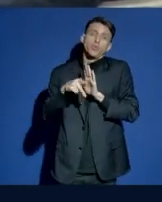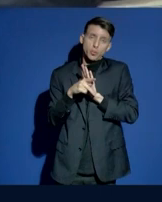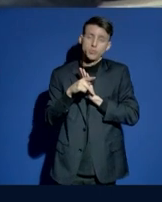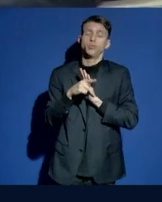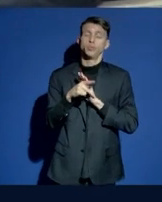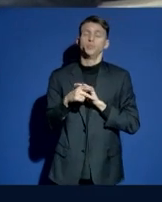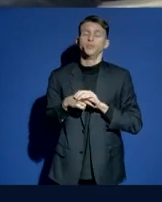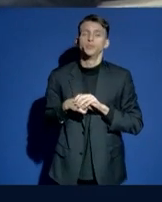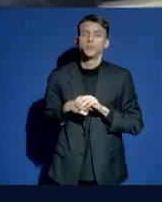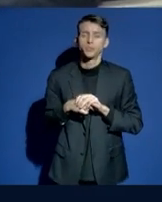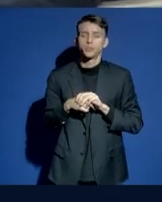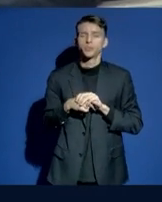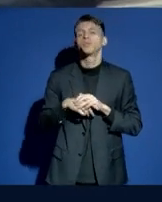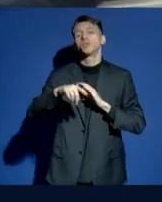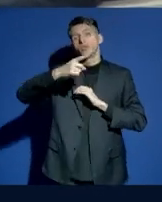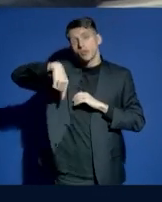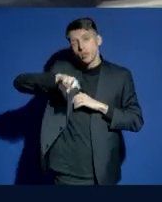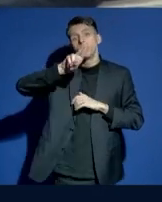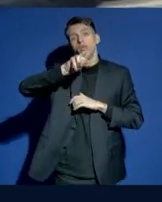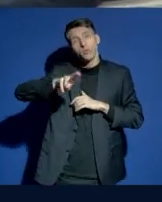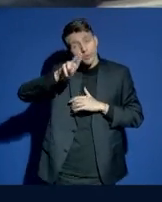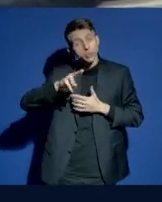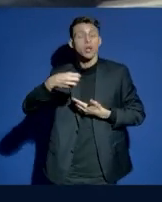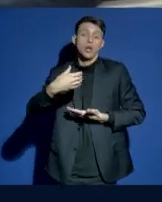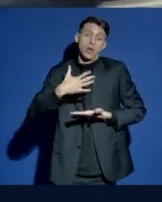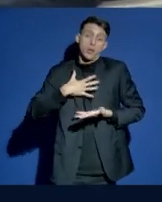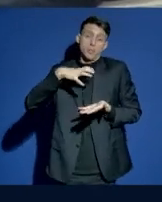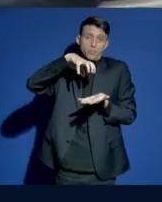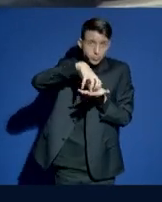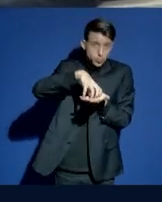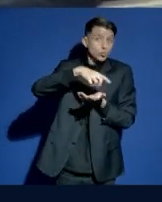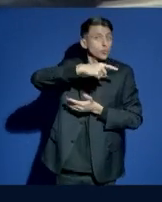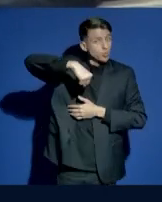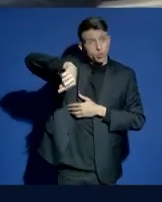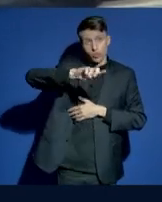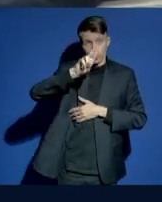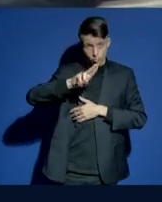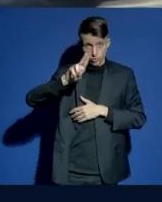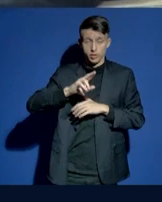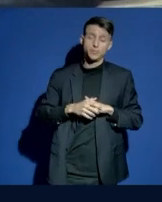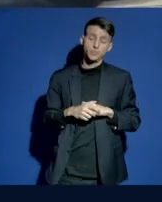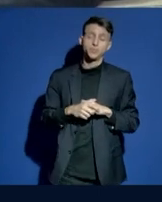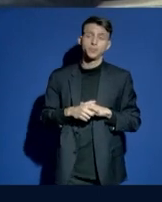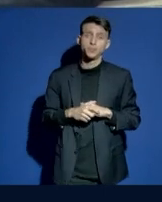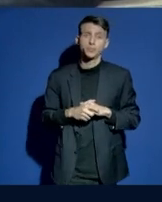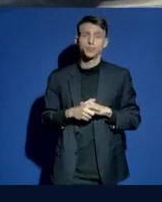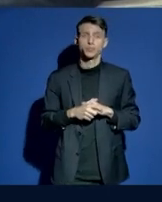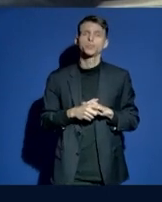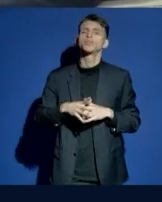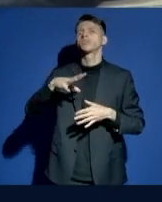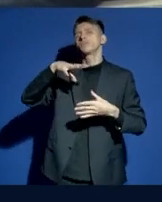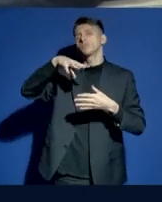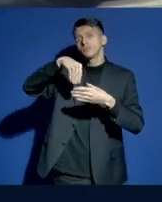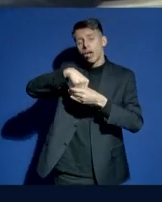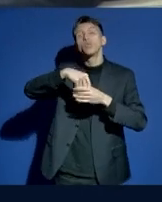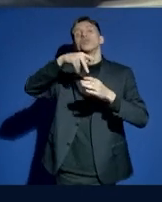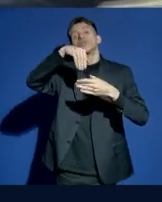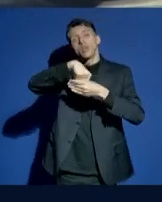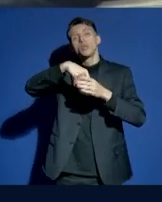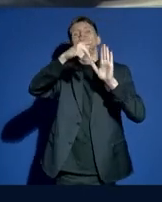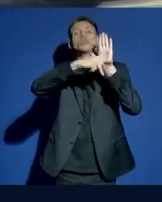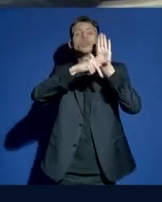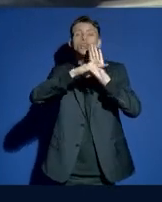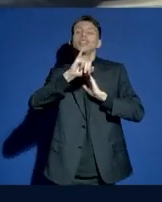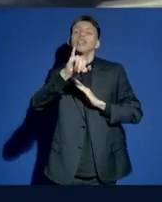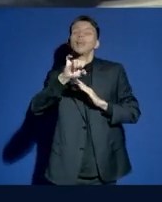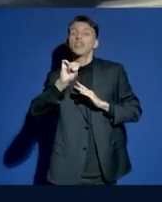foquem inclusive é um segmento nosso e e dentro de um programa nosso